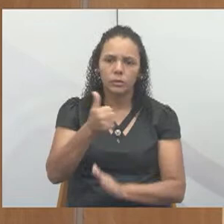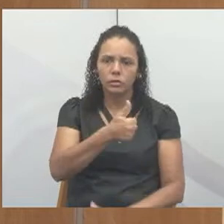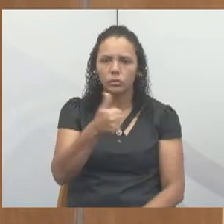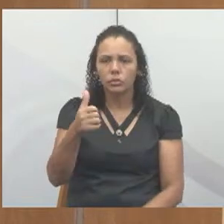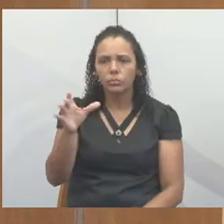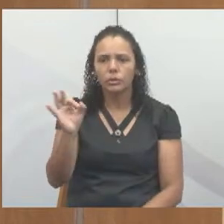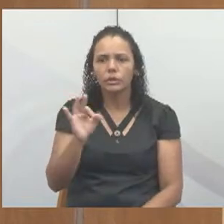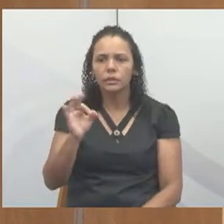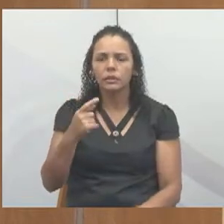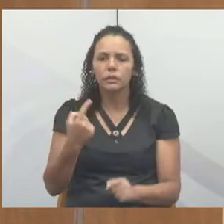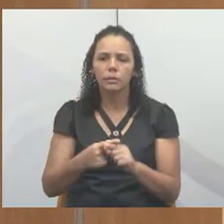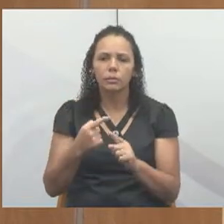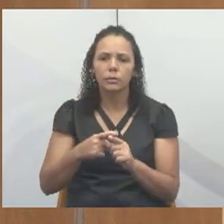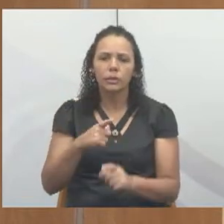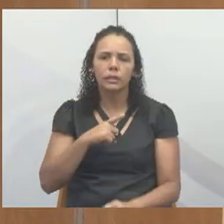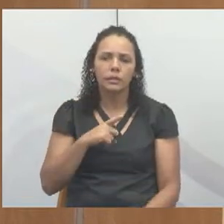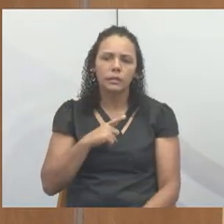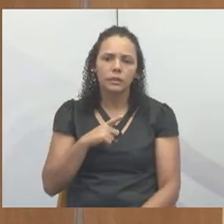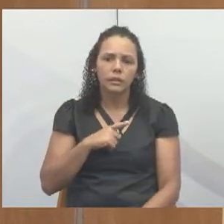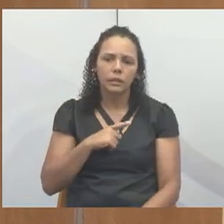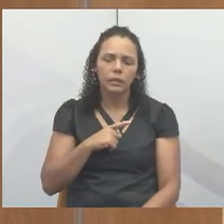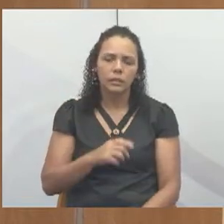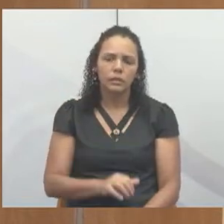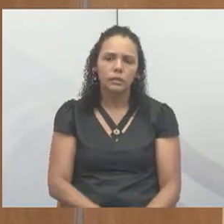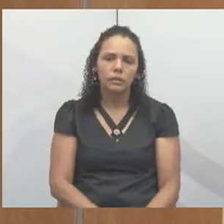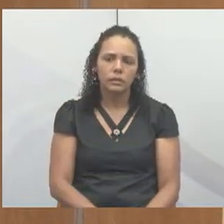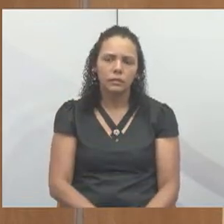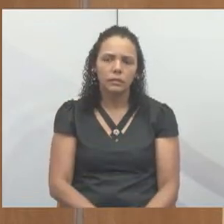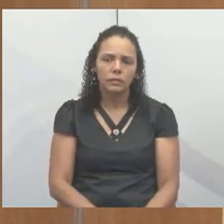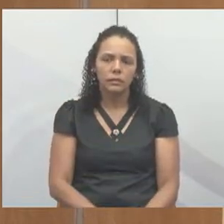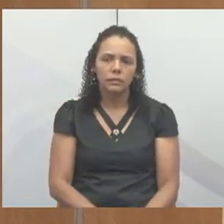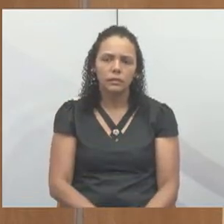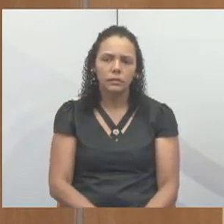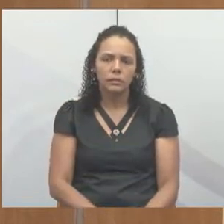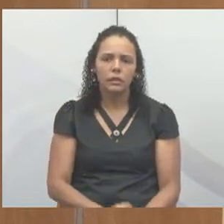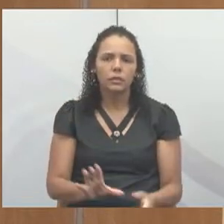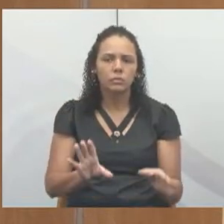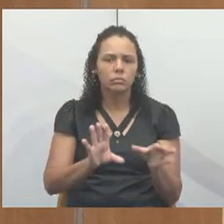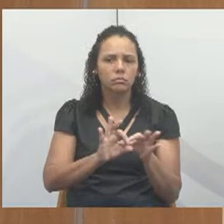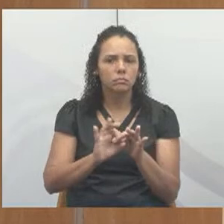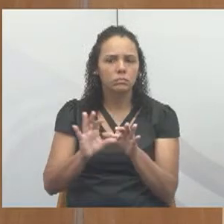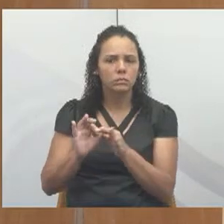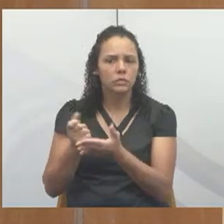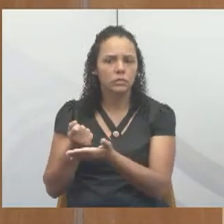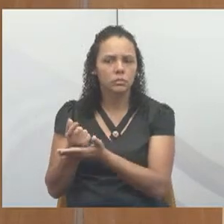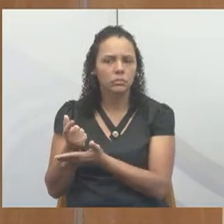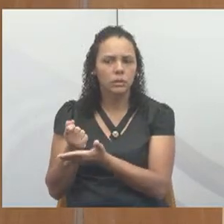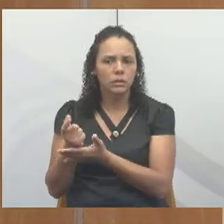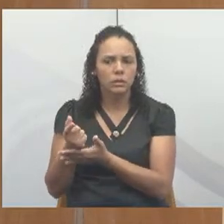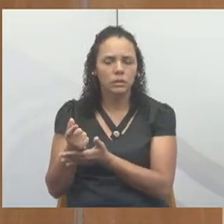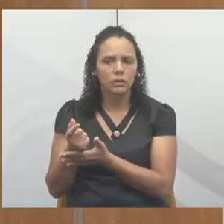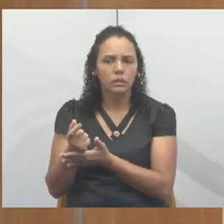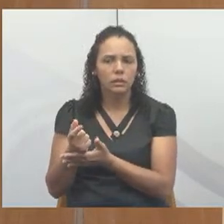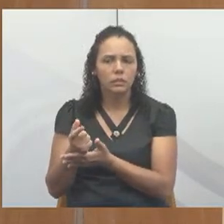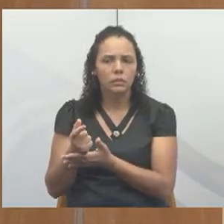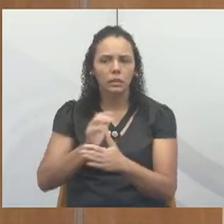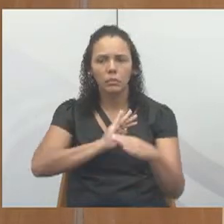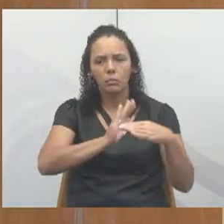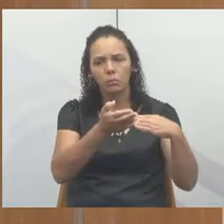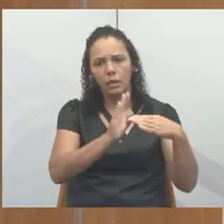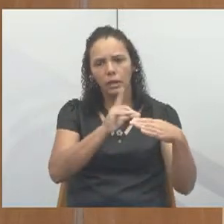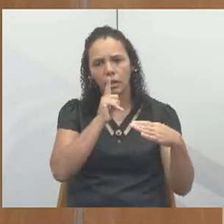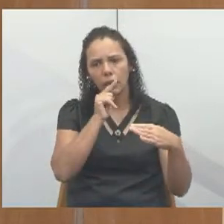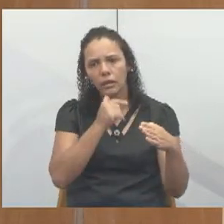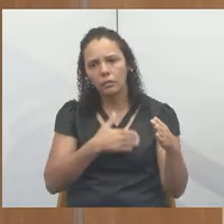é porque existe um incremento de unidades pagando, e a gente tem levado água para diversos bairros, e isso